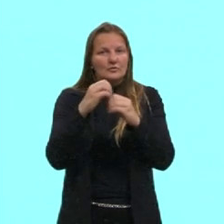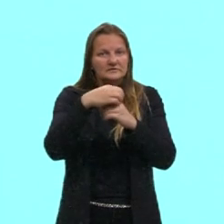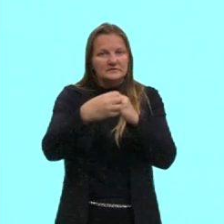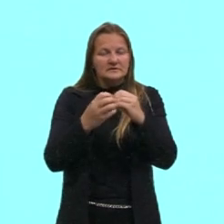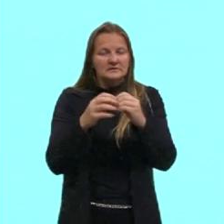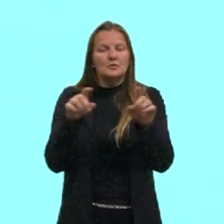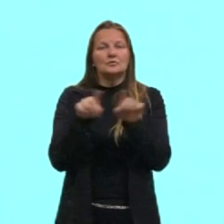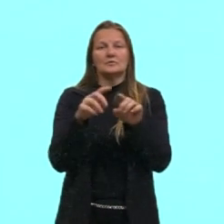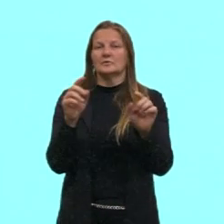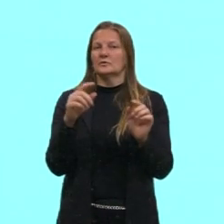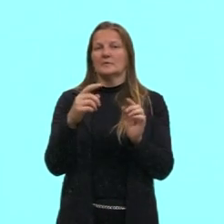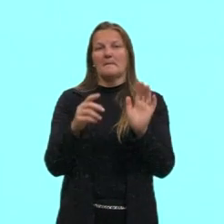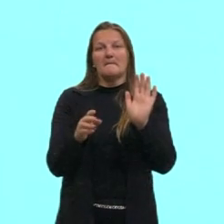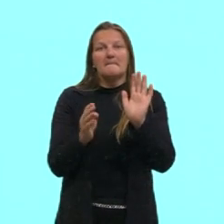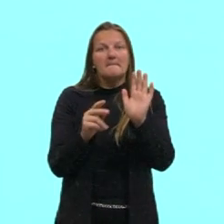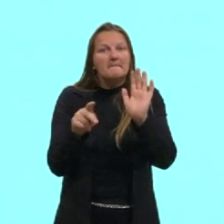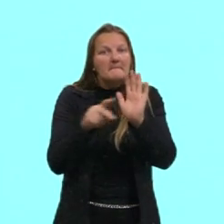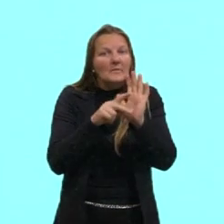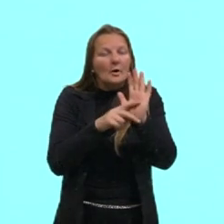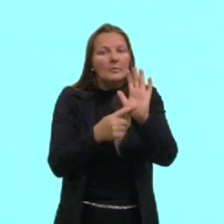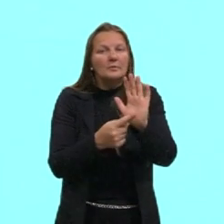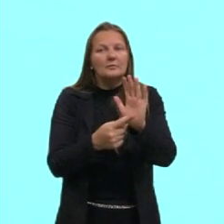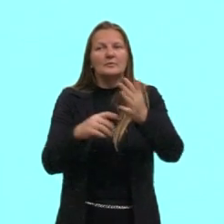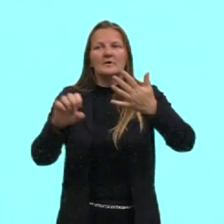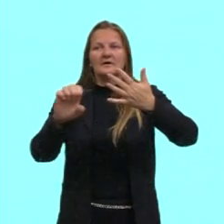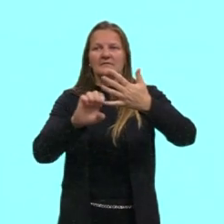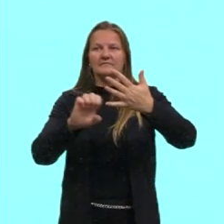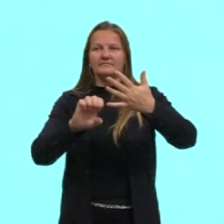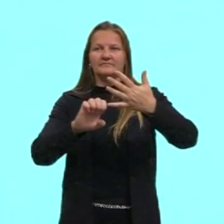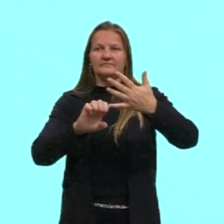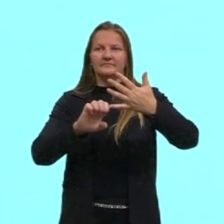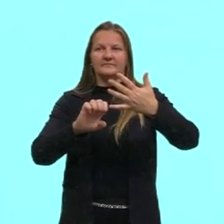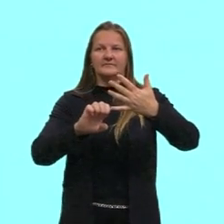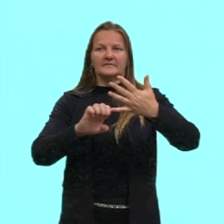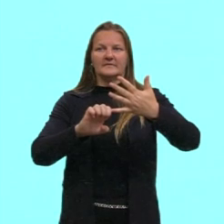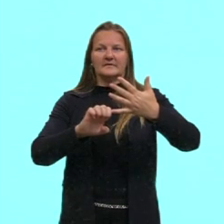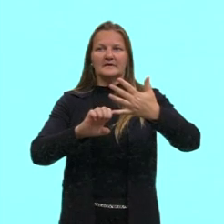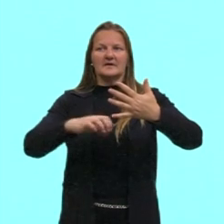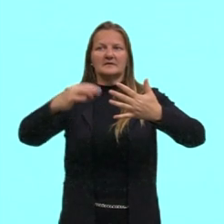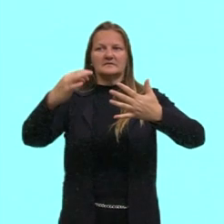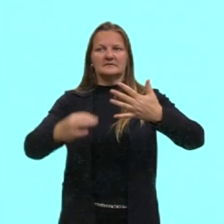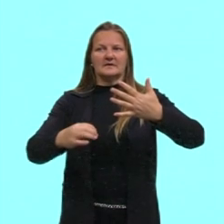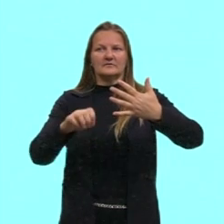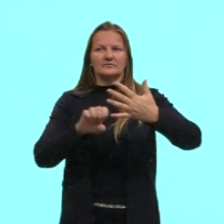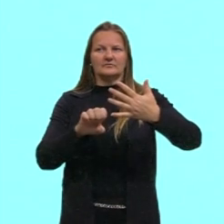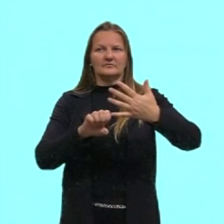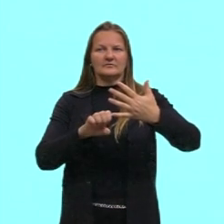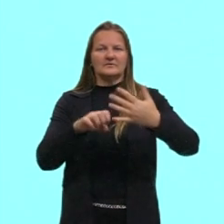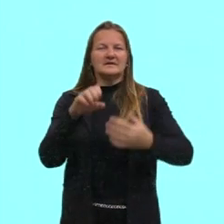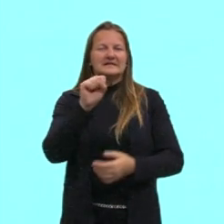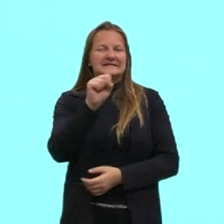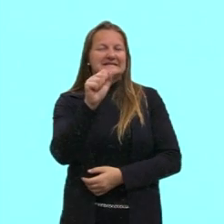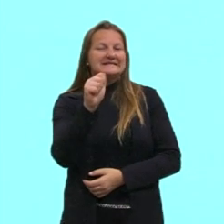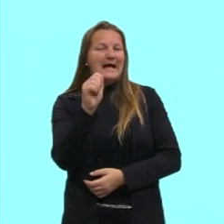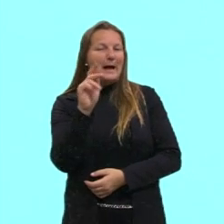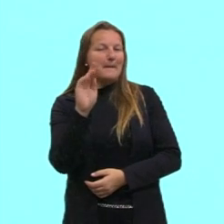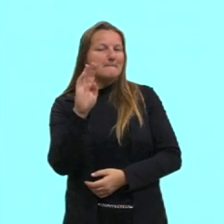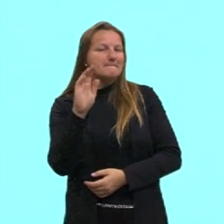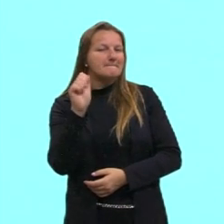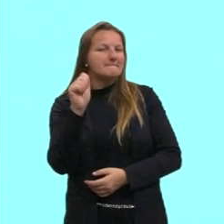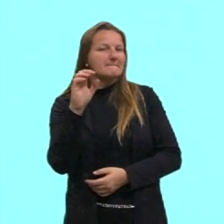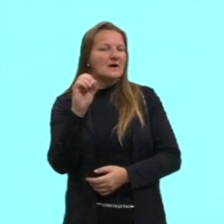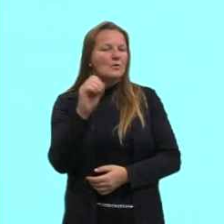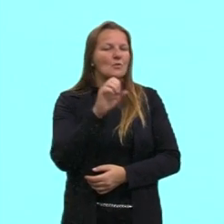não é o caso nessa alternativa realmente o nome e a gente conseguiria saber por intuição né produção de sabão sabonificação